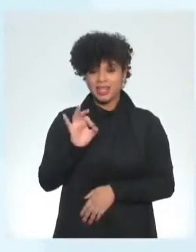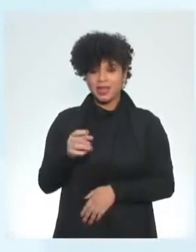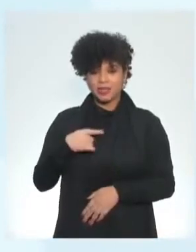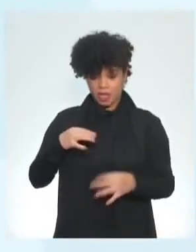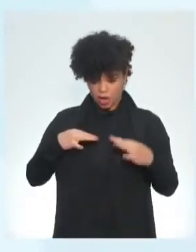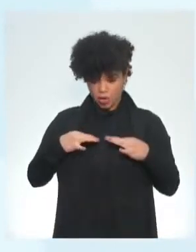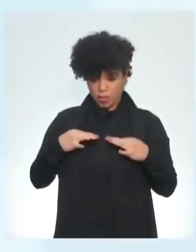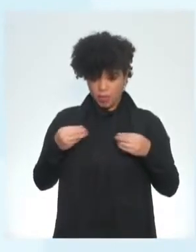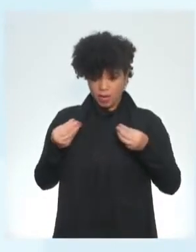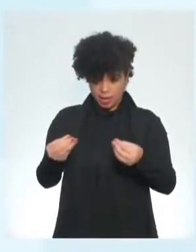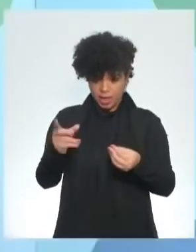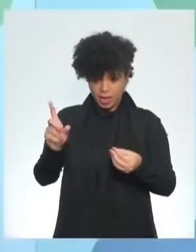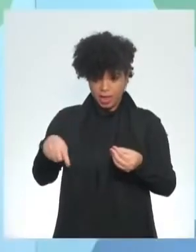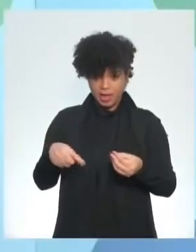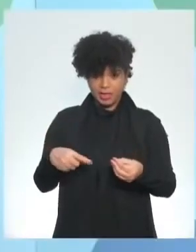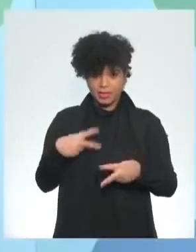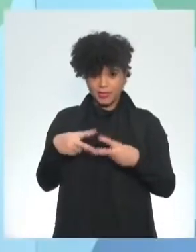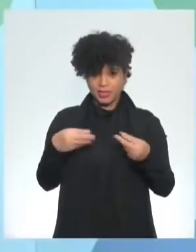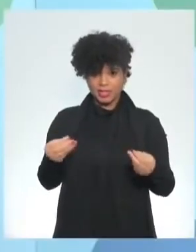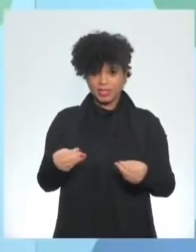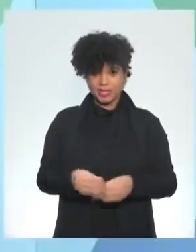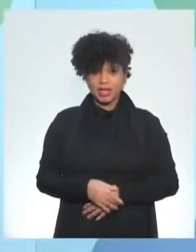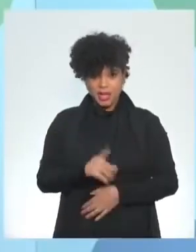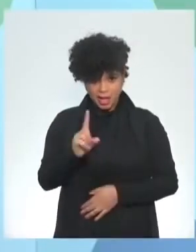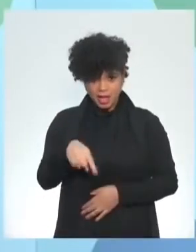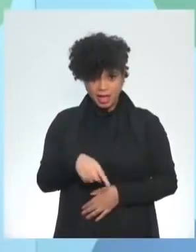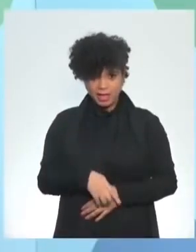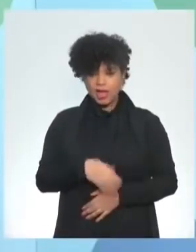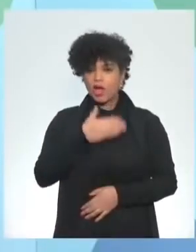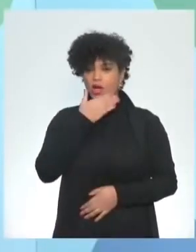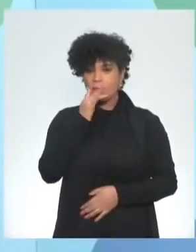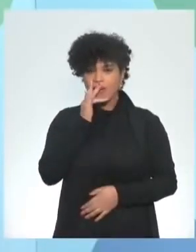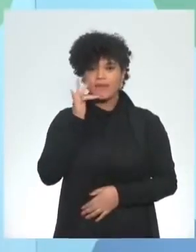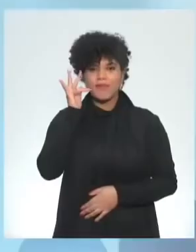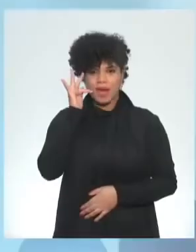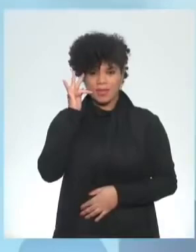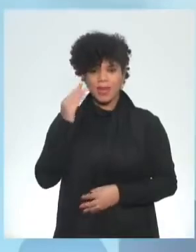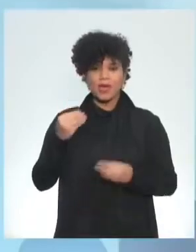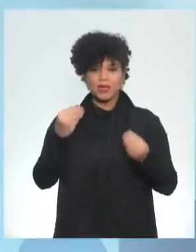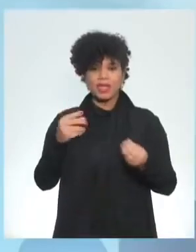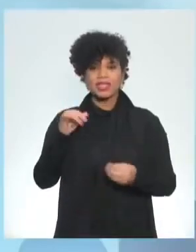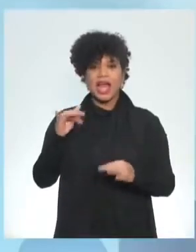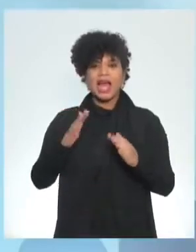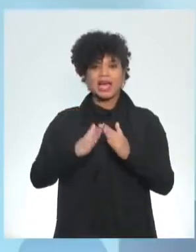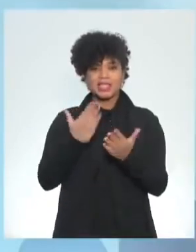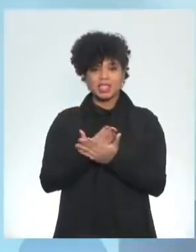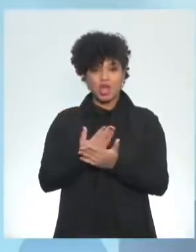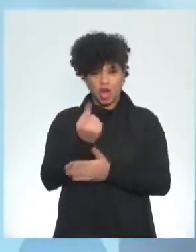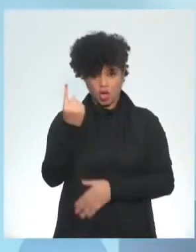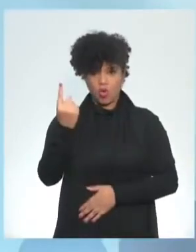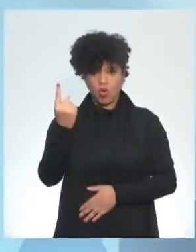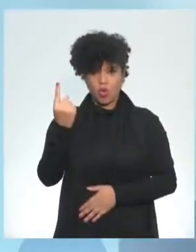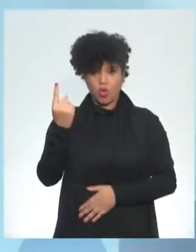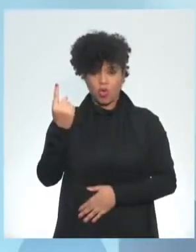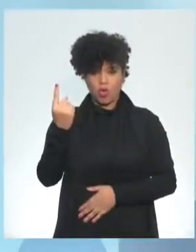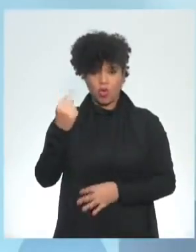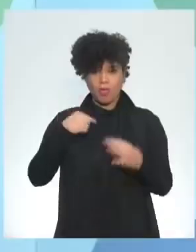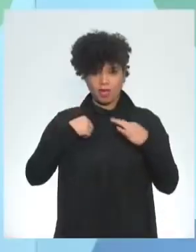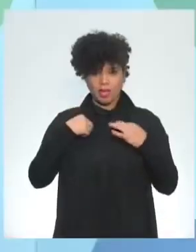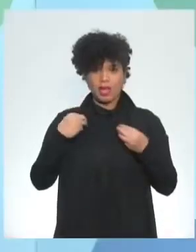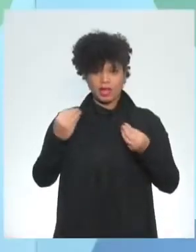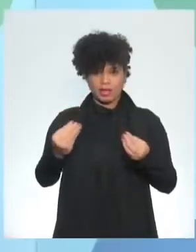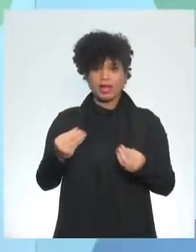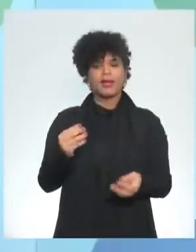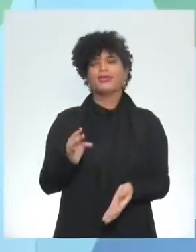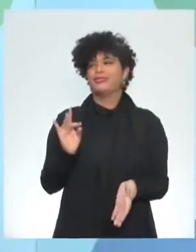camiseta dessa de Química de presente para eles, né? É isso? O Fábio, A ele vai escola que ser os alunos mais acertarem, você vai patrocinar aí com uma certeza.